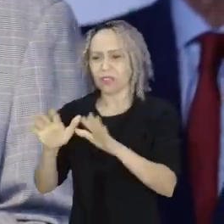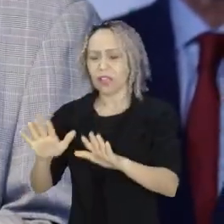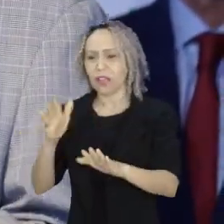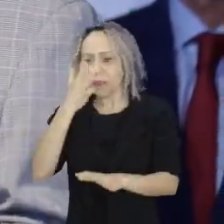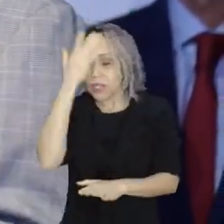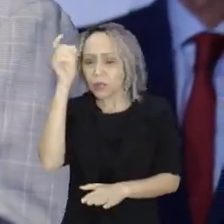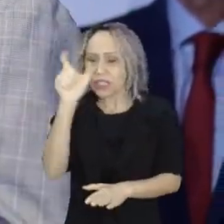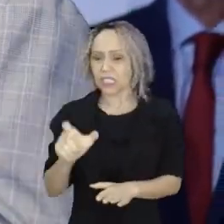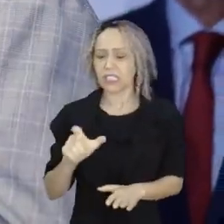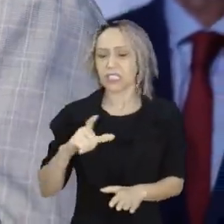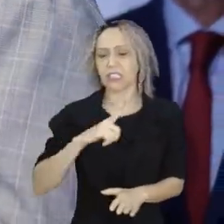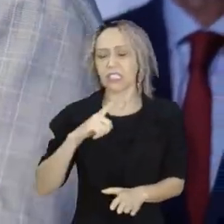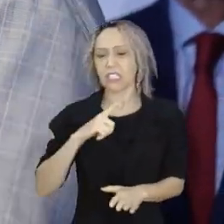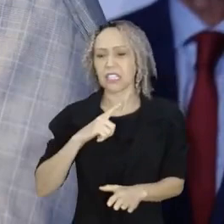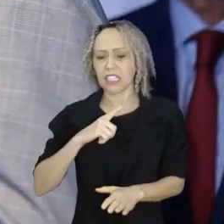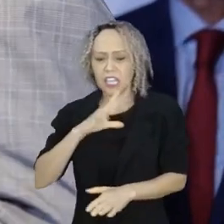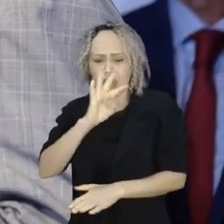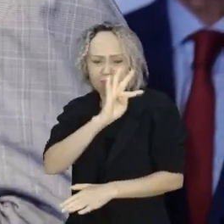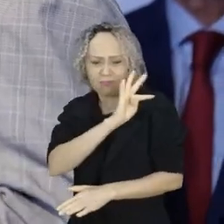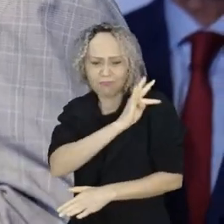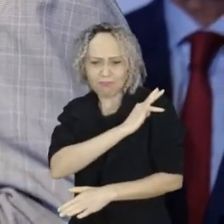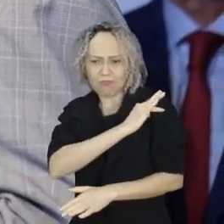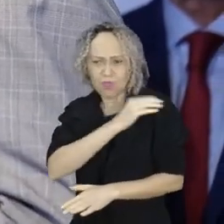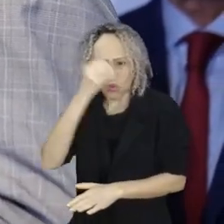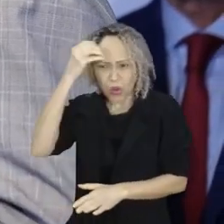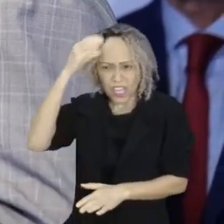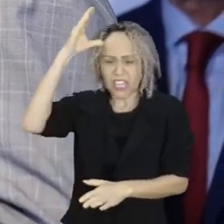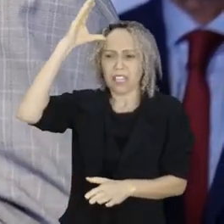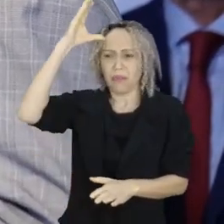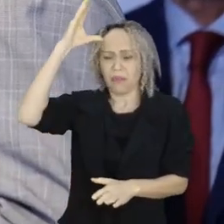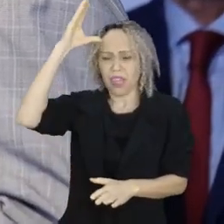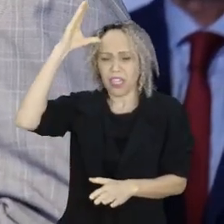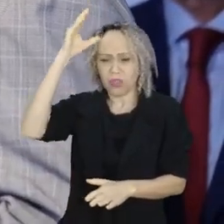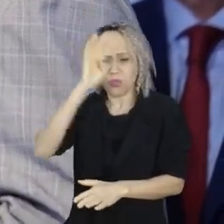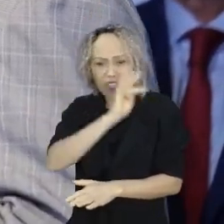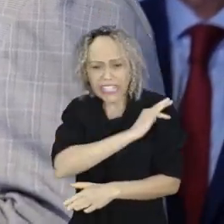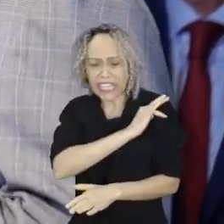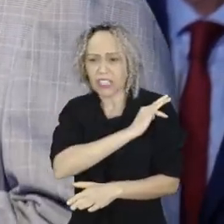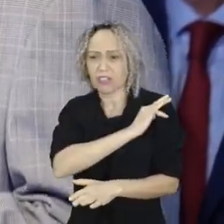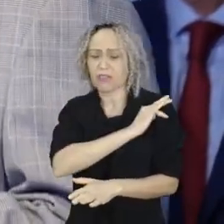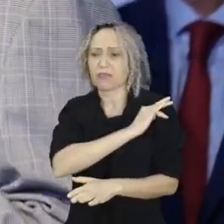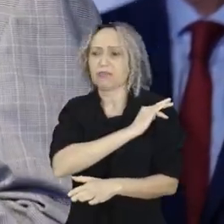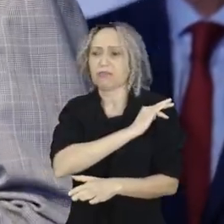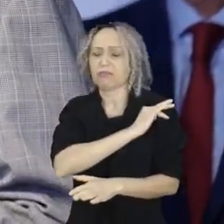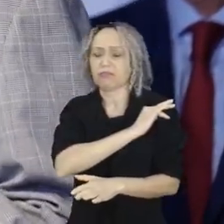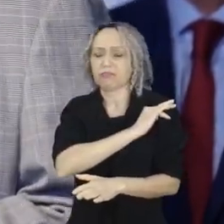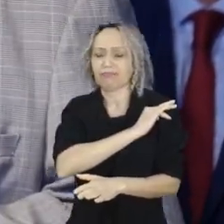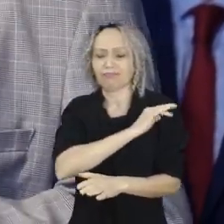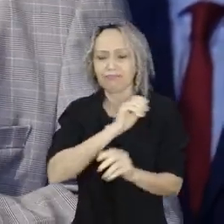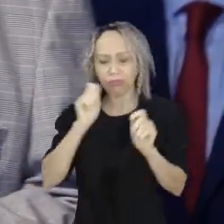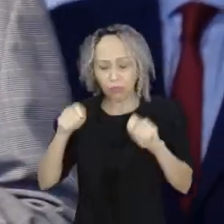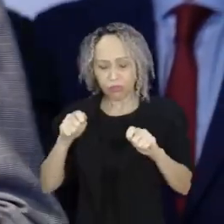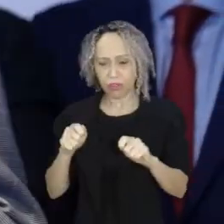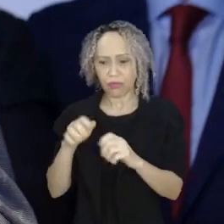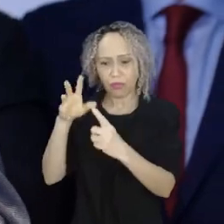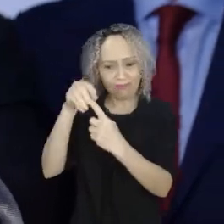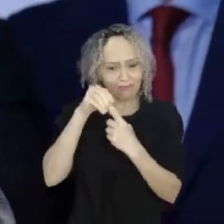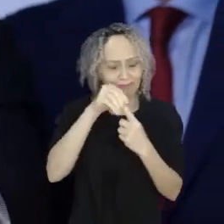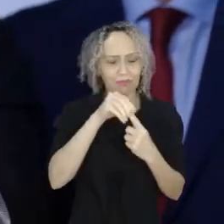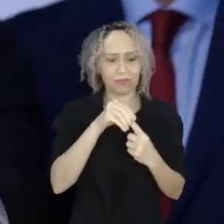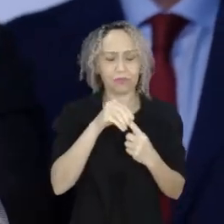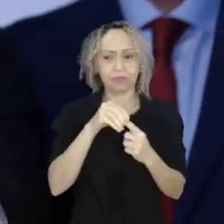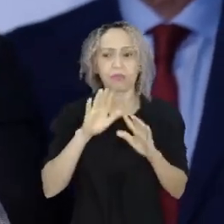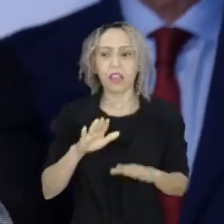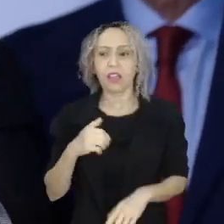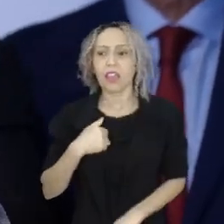no meu governo não há medo de escolher político, tá? Porque eu sou daqueles que acho que fora